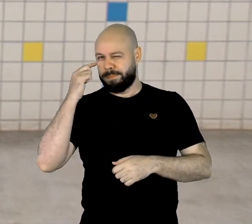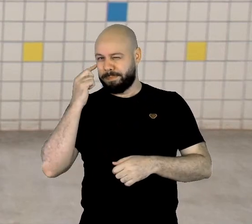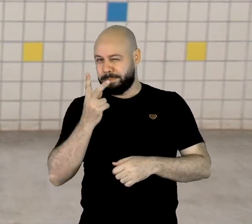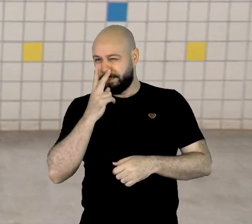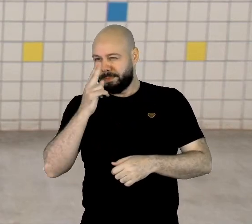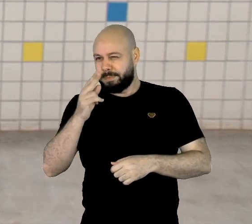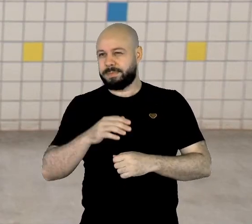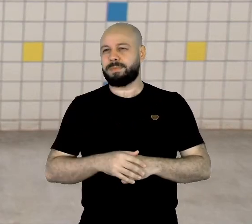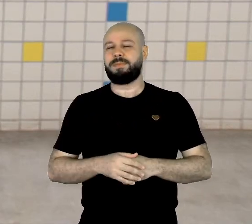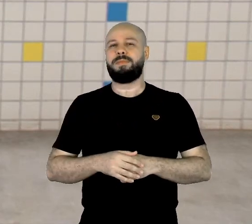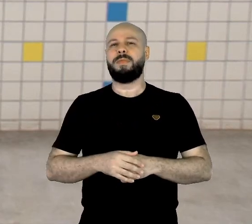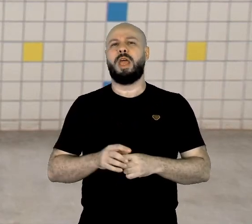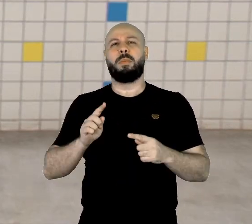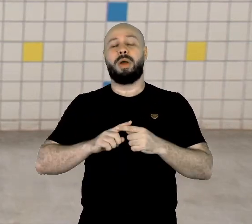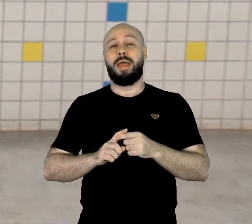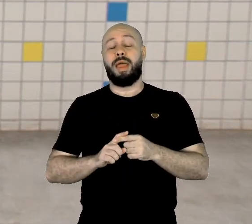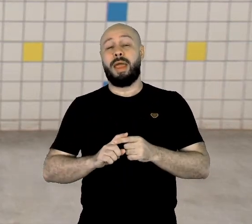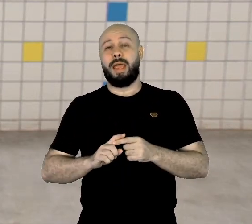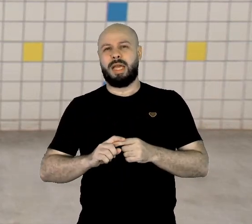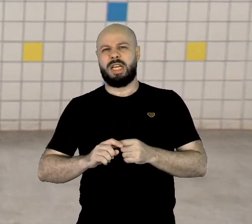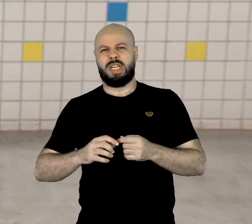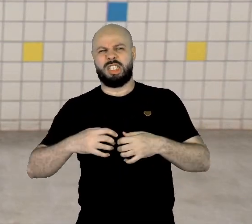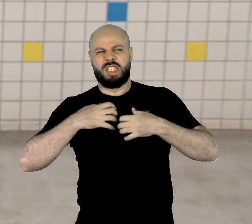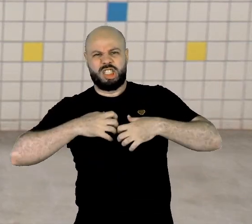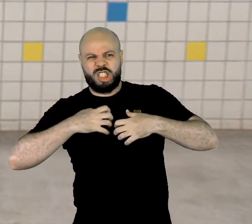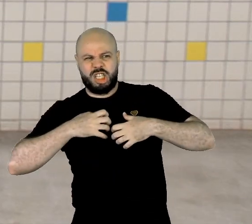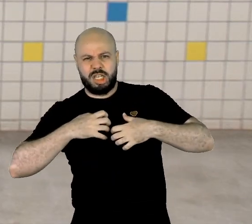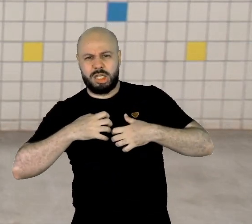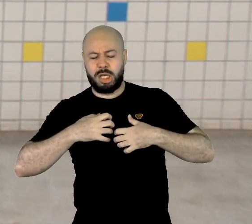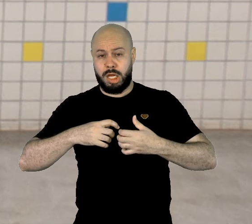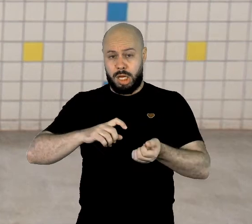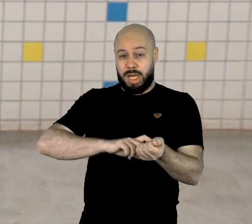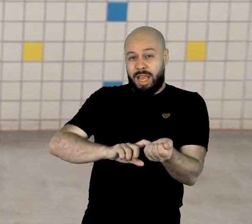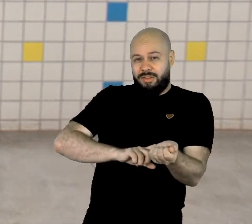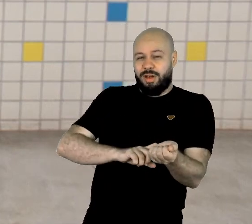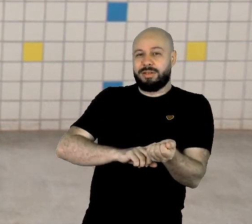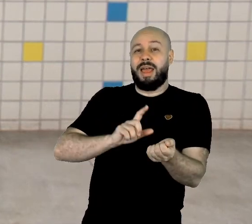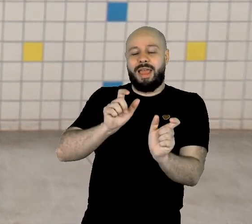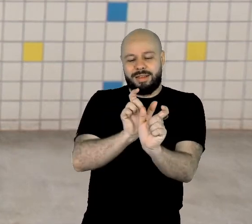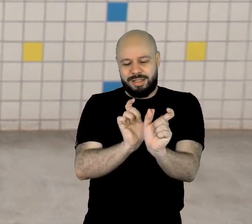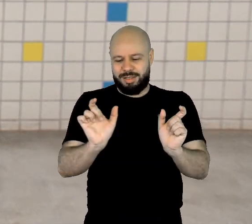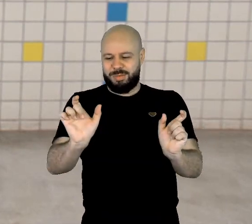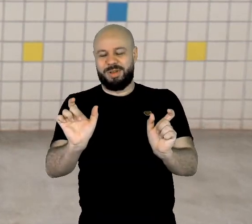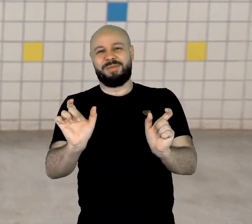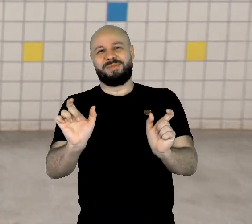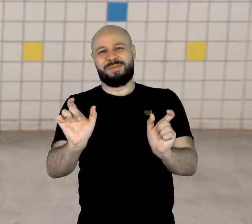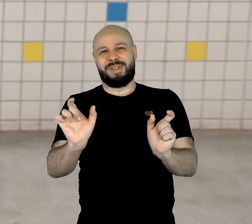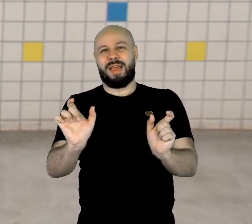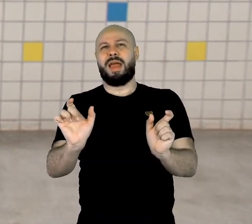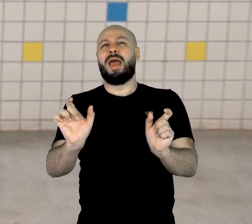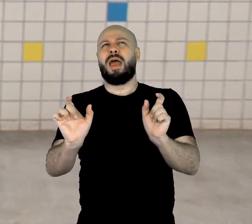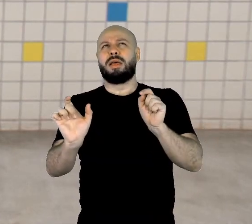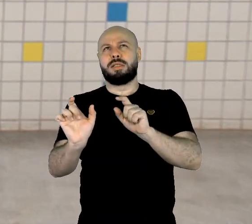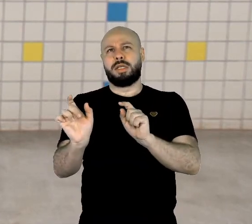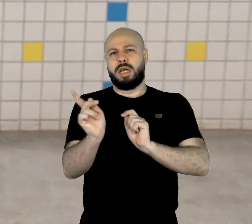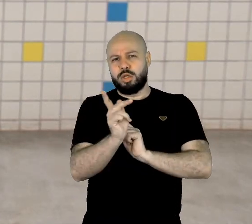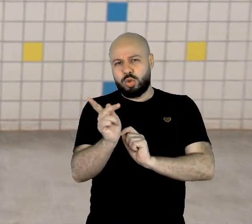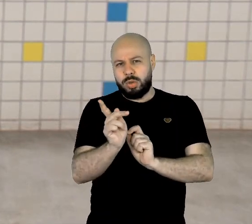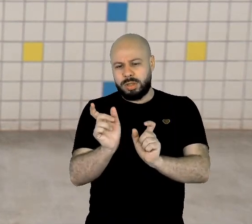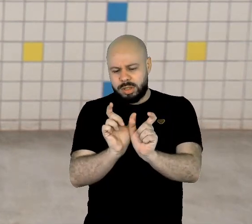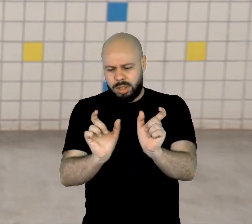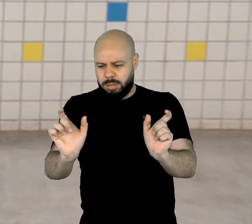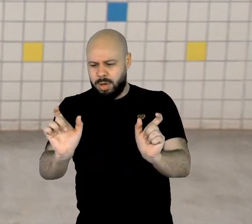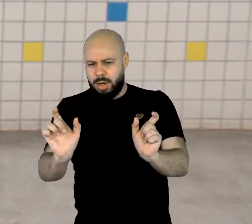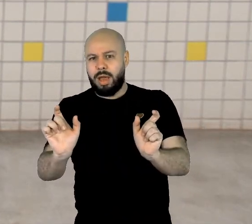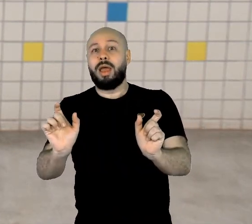Porque irritada e nervosa são sinônimos. Como elas são sinônimos, o antônimo das duas